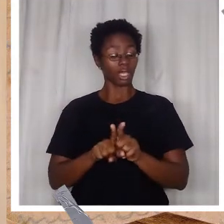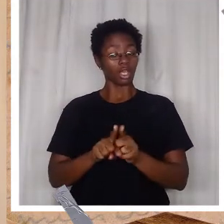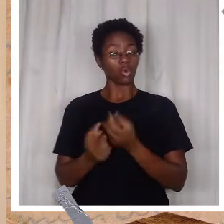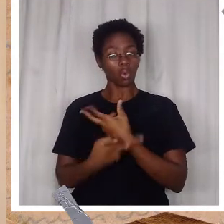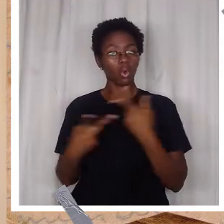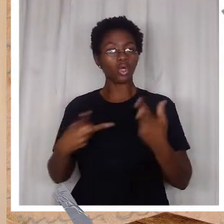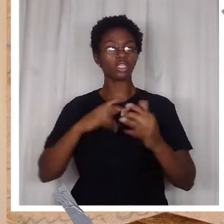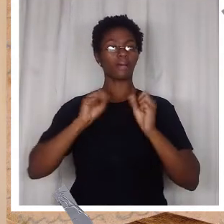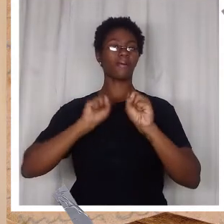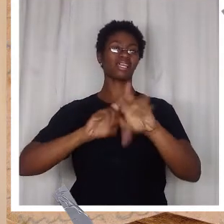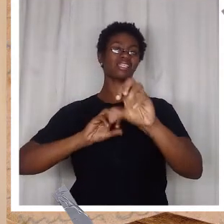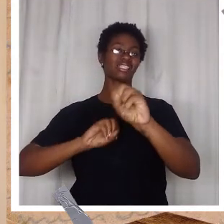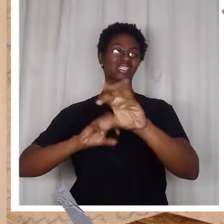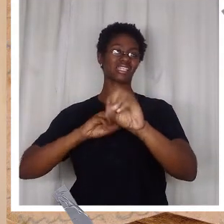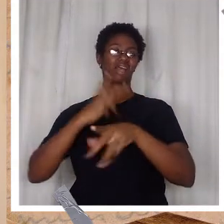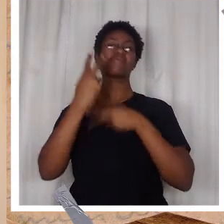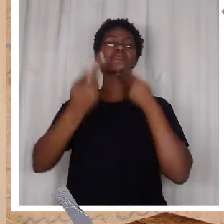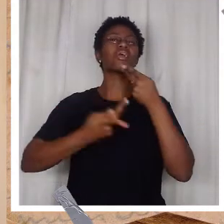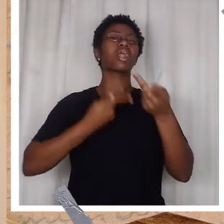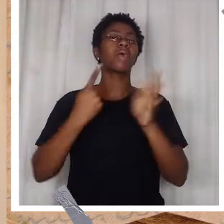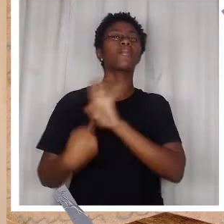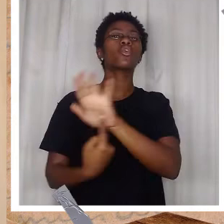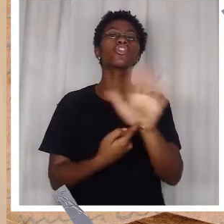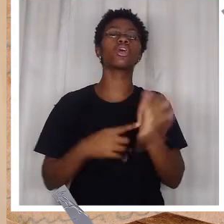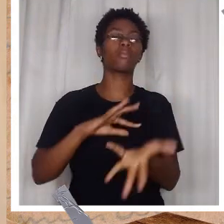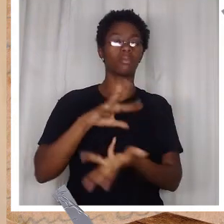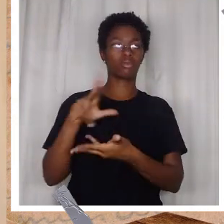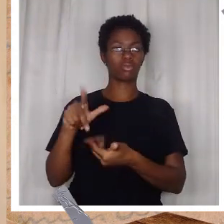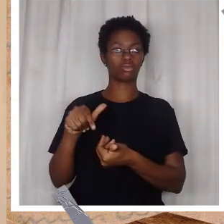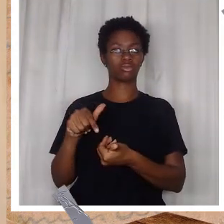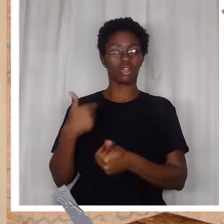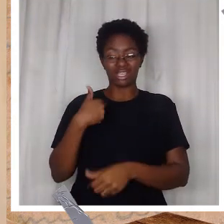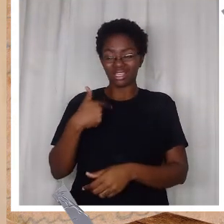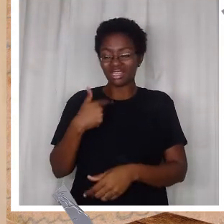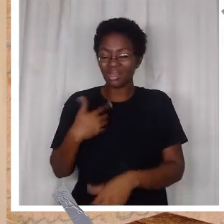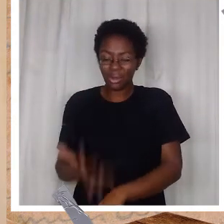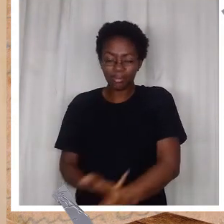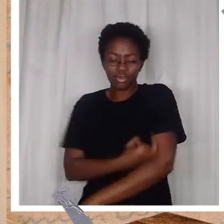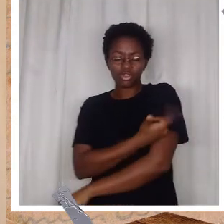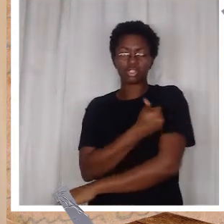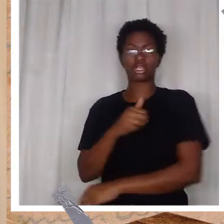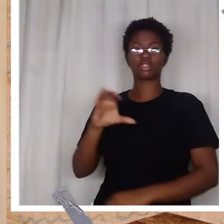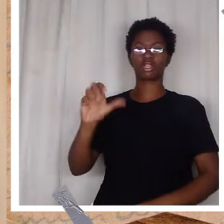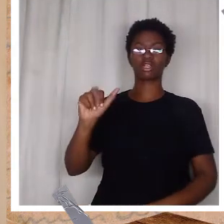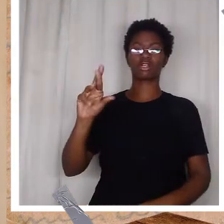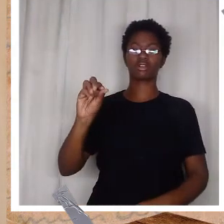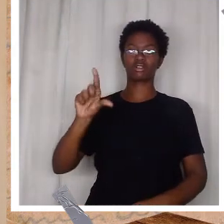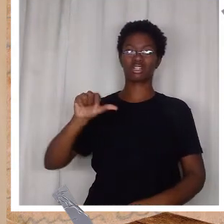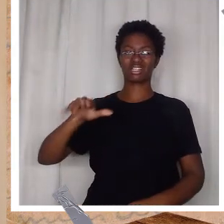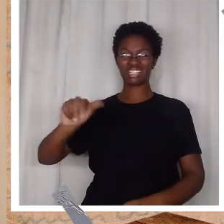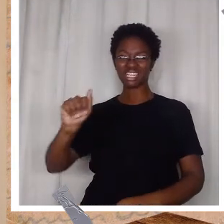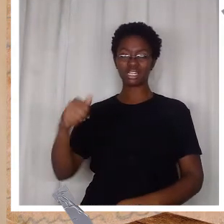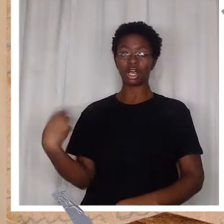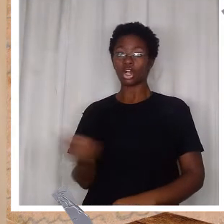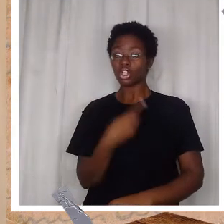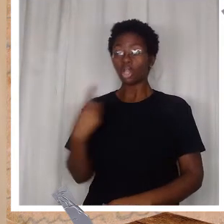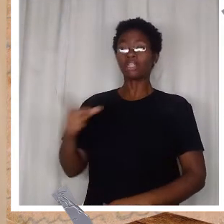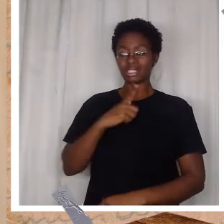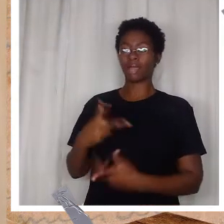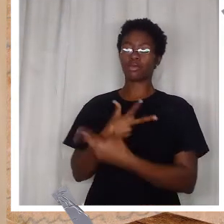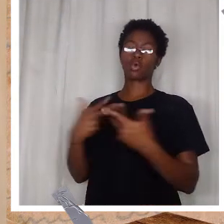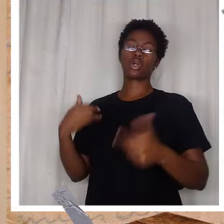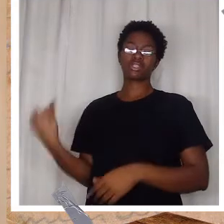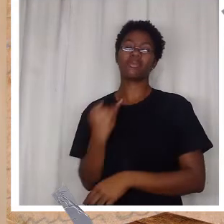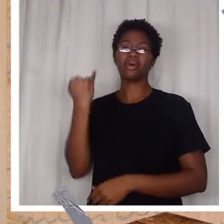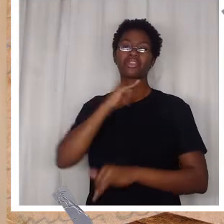me contagiou em Carolina é mais do que ela dizia, perceber que todos nós temos o que dizer. E nesse